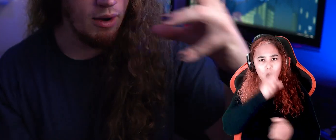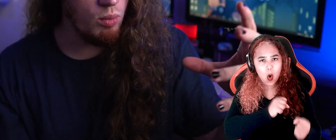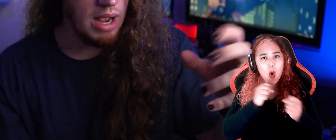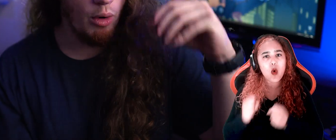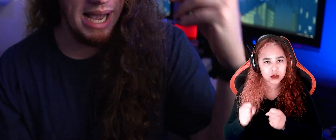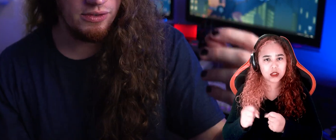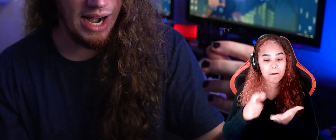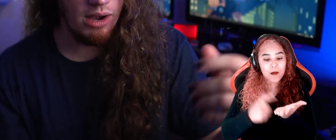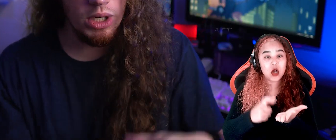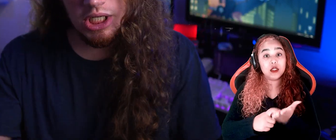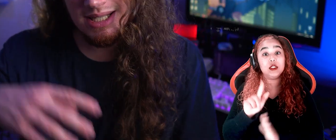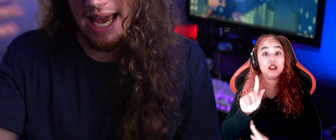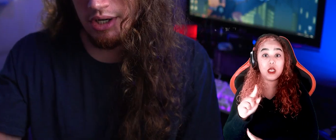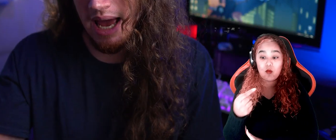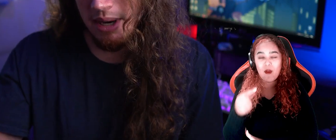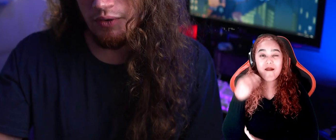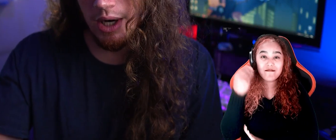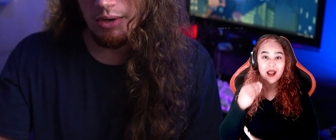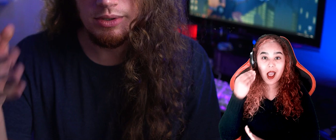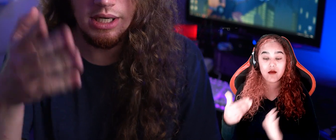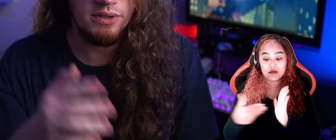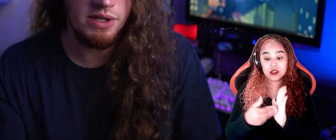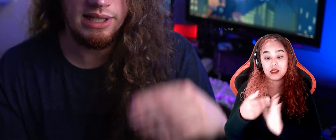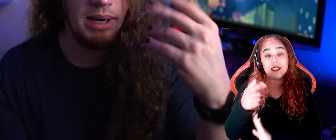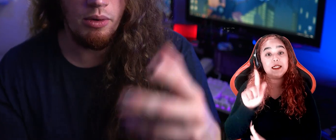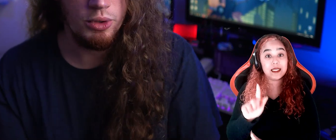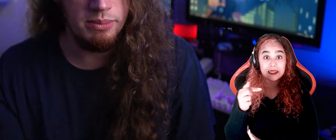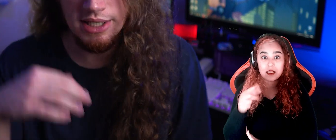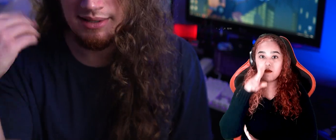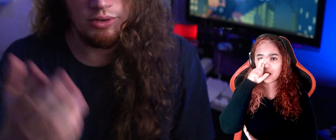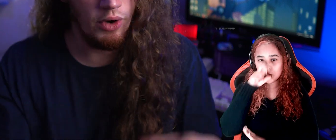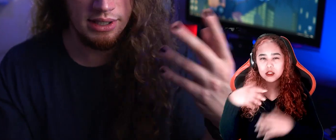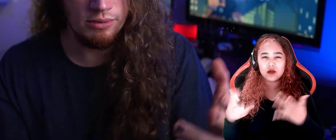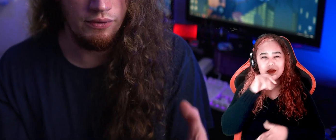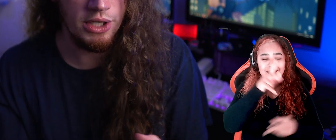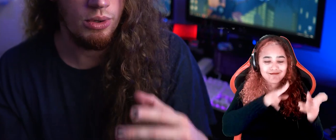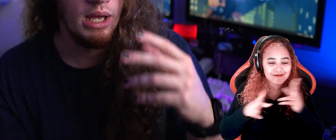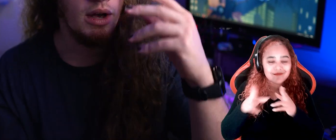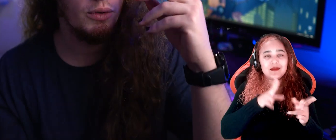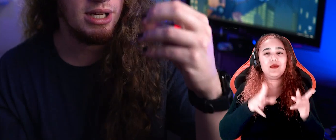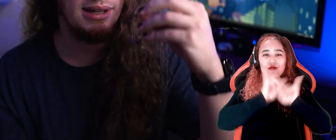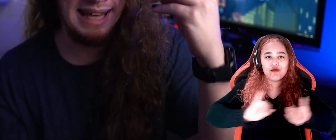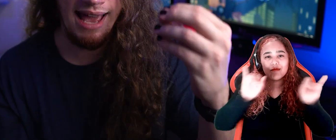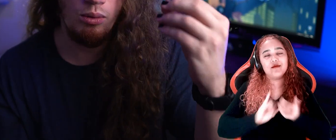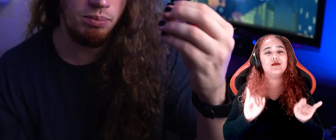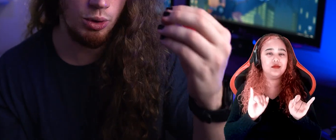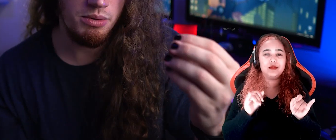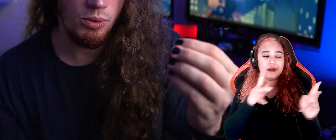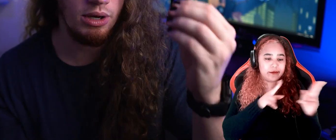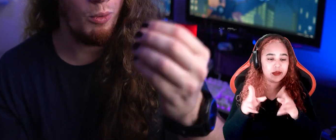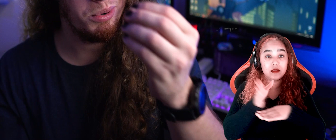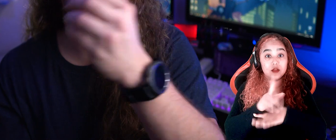Onde G1 é o mais fraco e G7 é o mais forte. Ou seja, se você vai trabalhar com multimídia, edição de foto, edição de vídeo, você quer